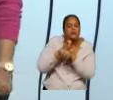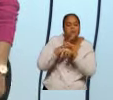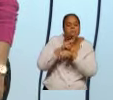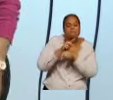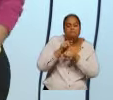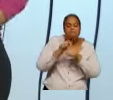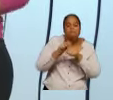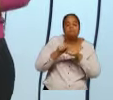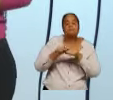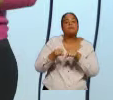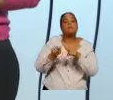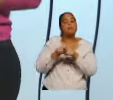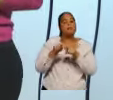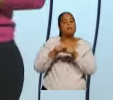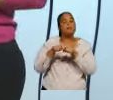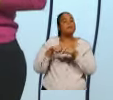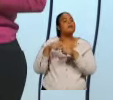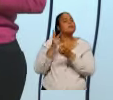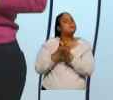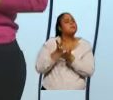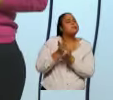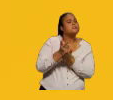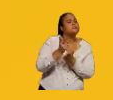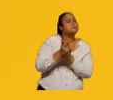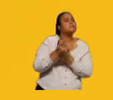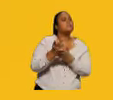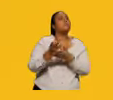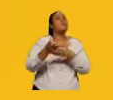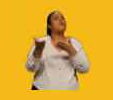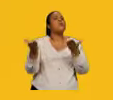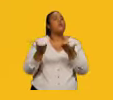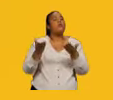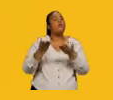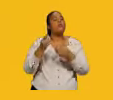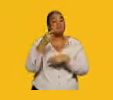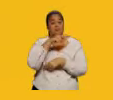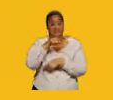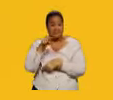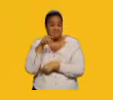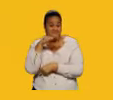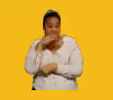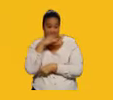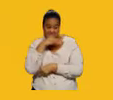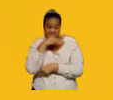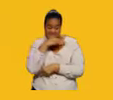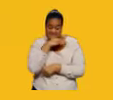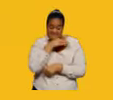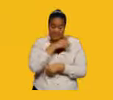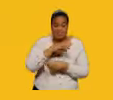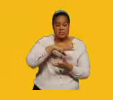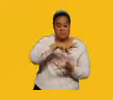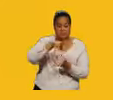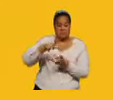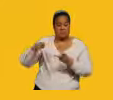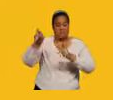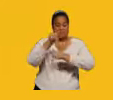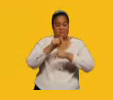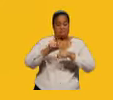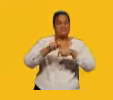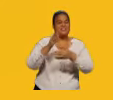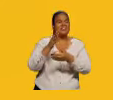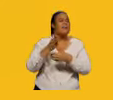caminhando para o fim da nossa aula então na aula de hoje você percebeu que a população mundial não se encontra bem